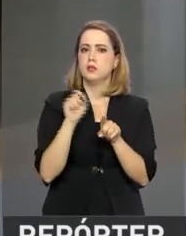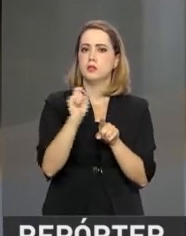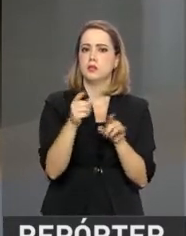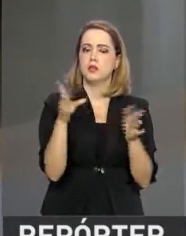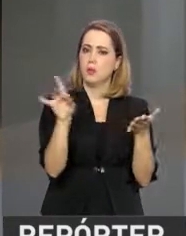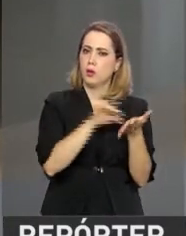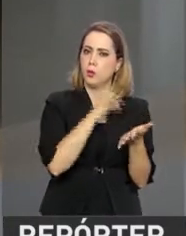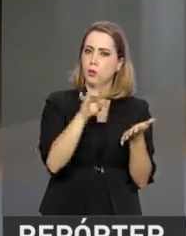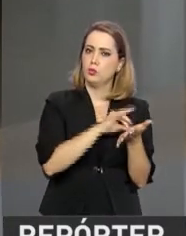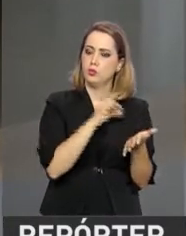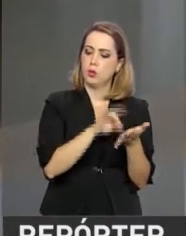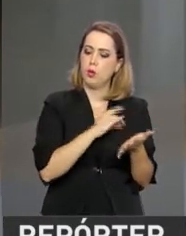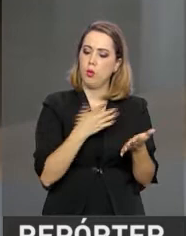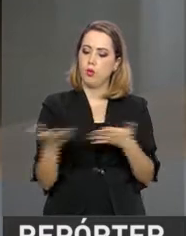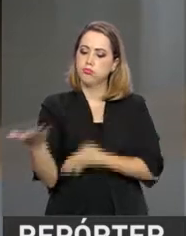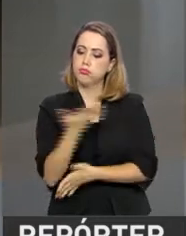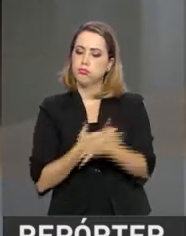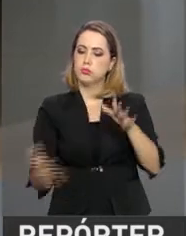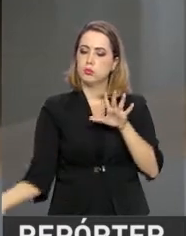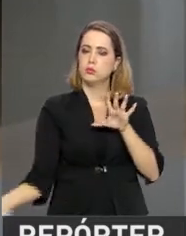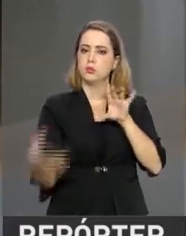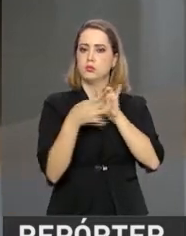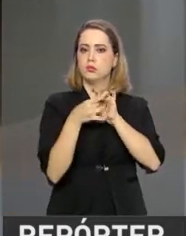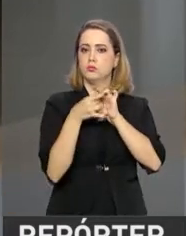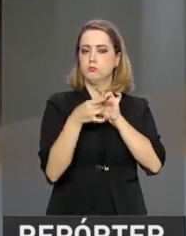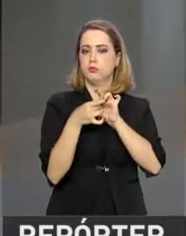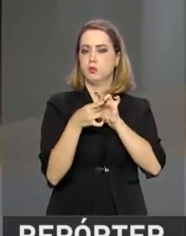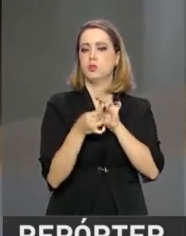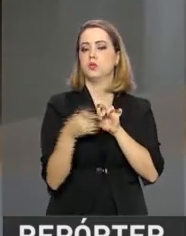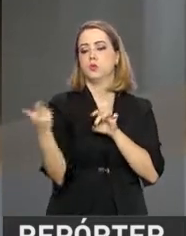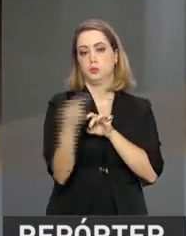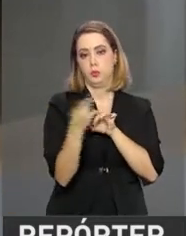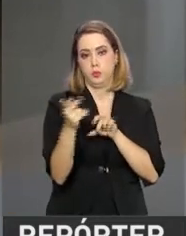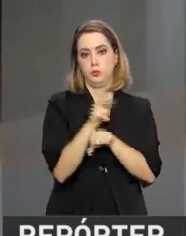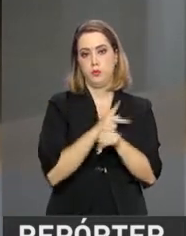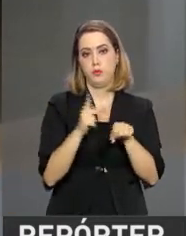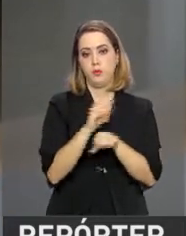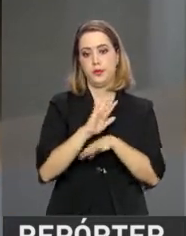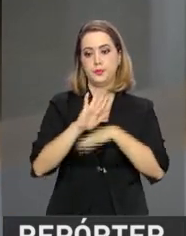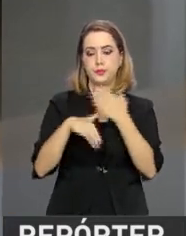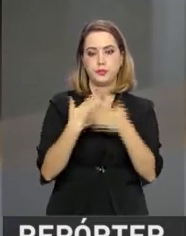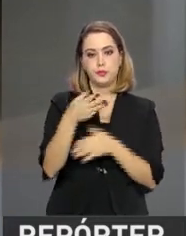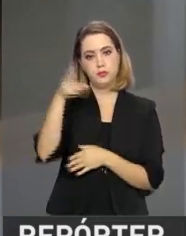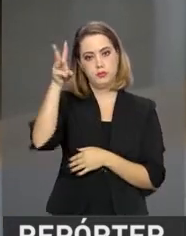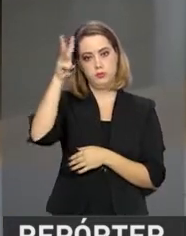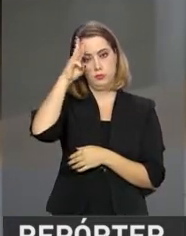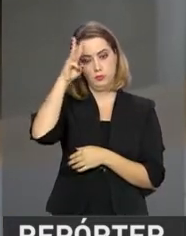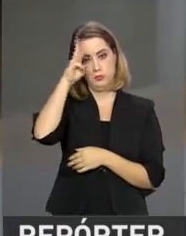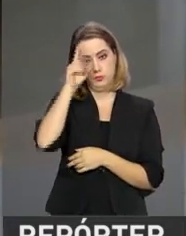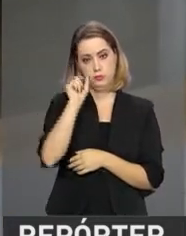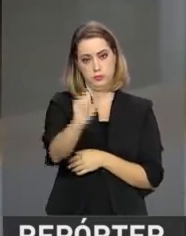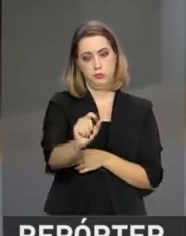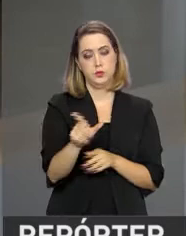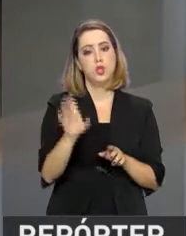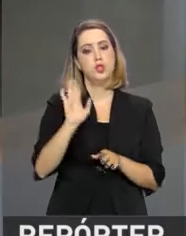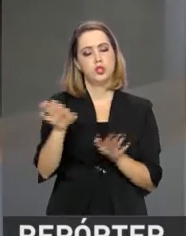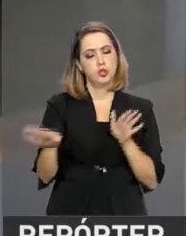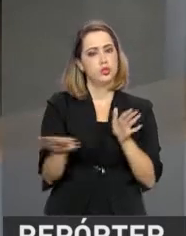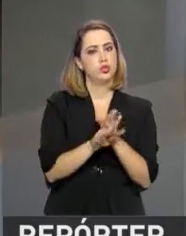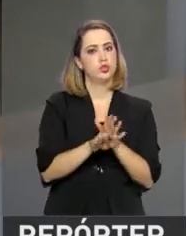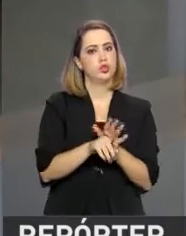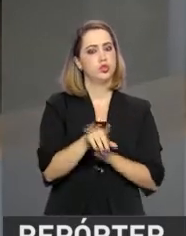acordos de cooperação entre os dois países a partir de terça-feira o presidente michel temer estará no japão